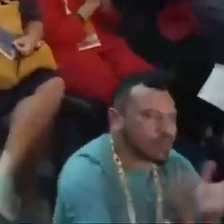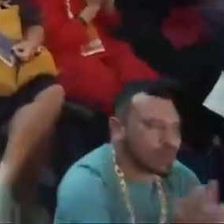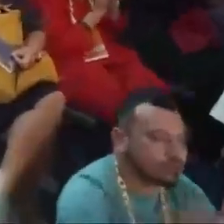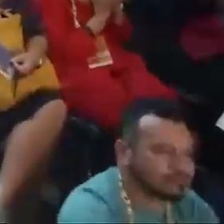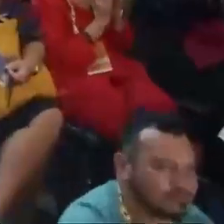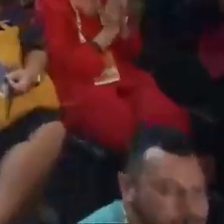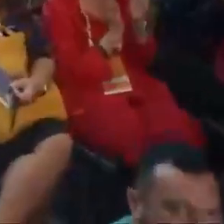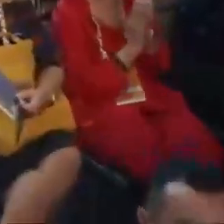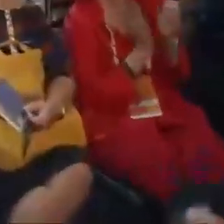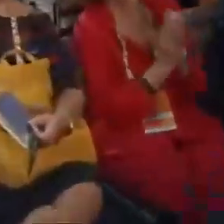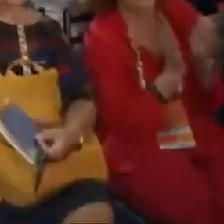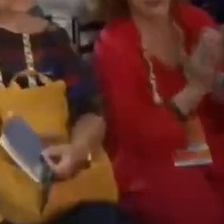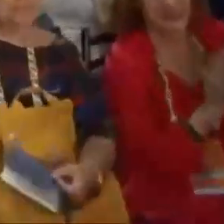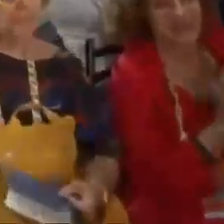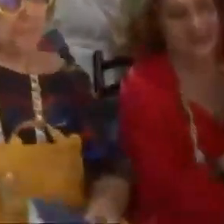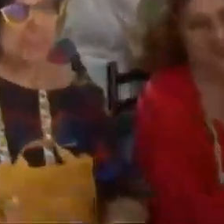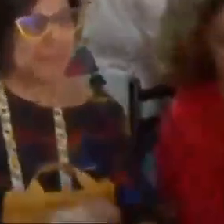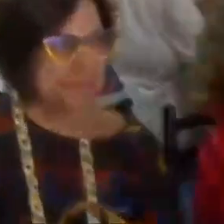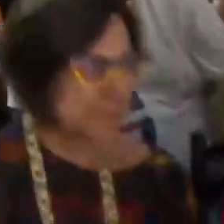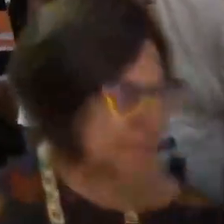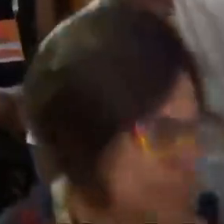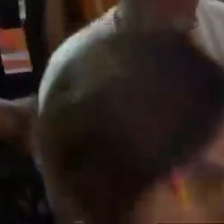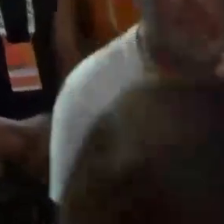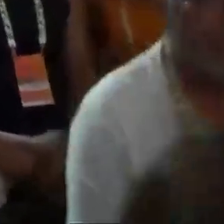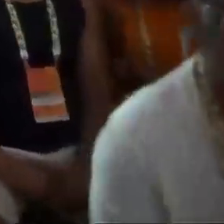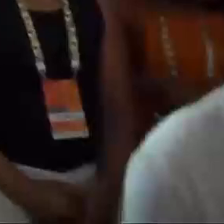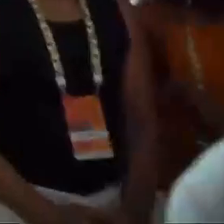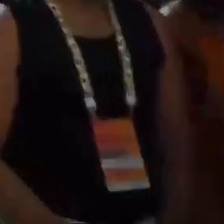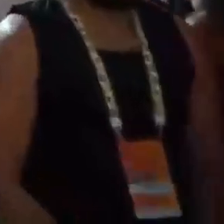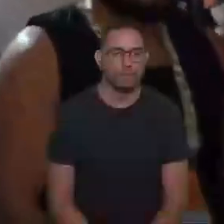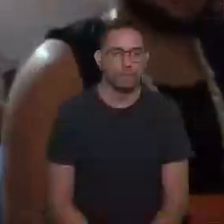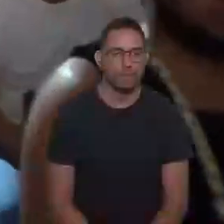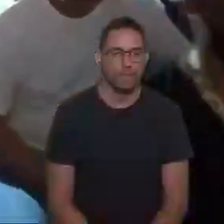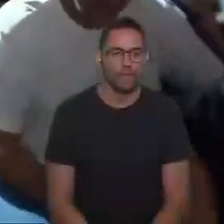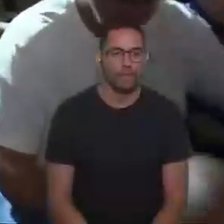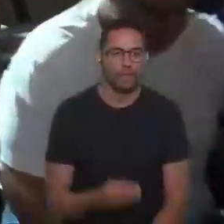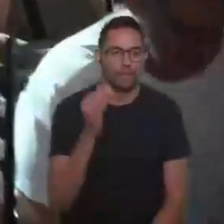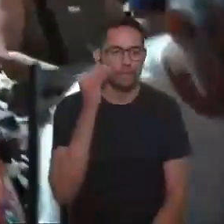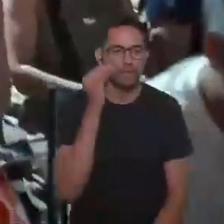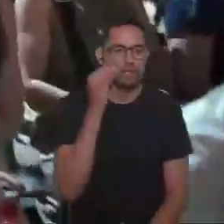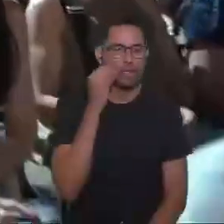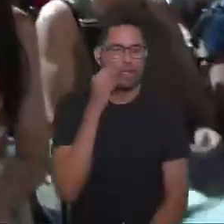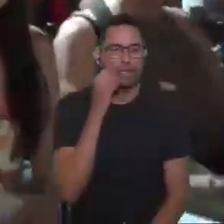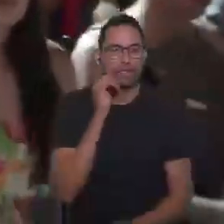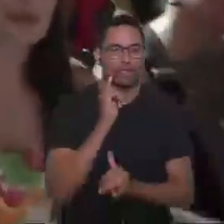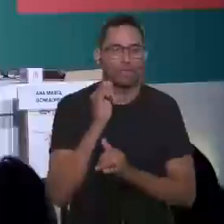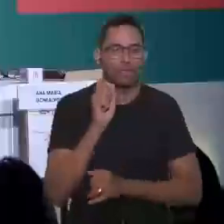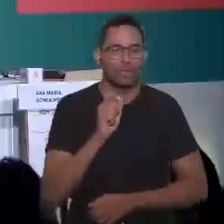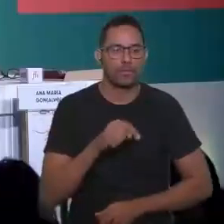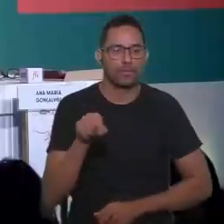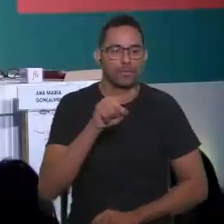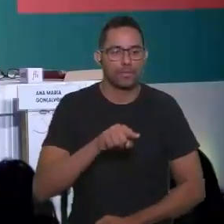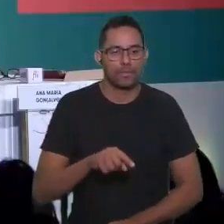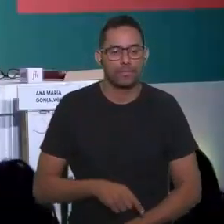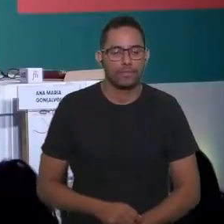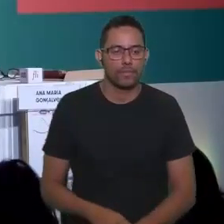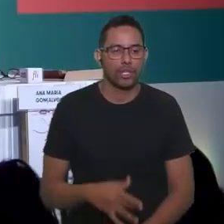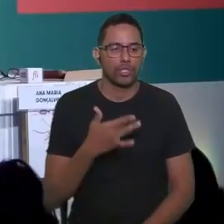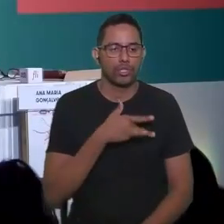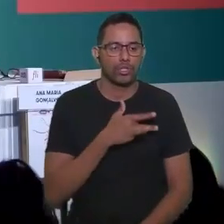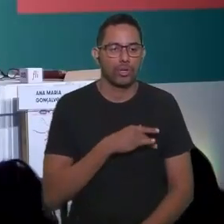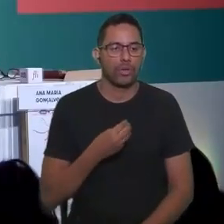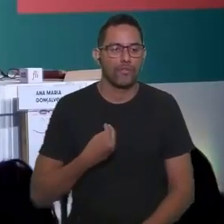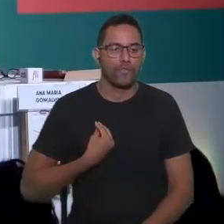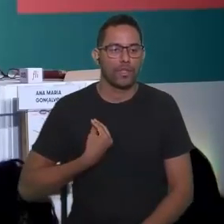Isso. Eu vou tentar Isso quer dizer que vocês deviam ter pena de nós a